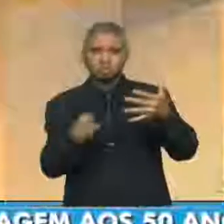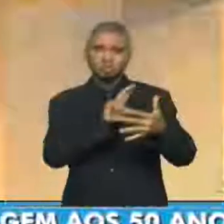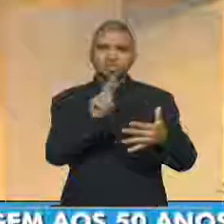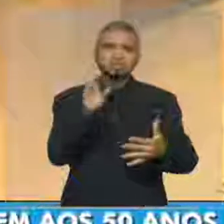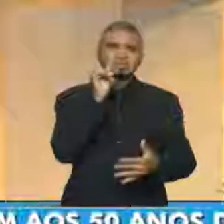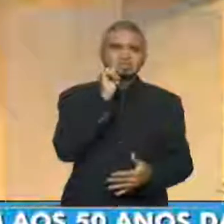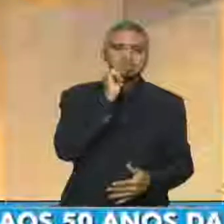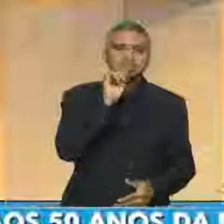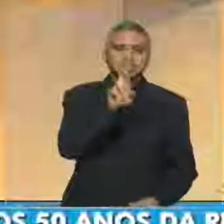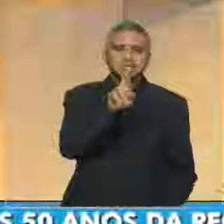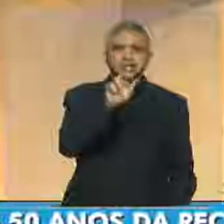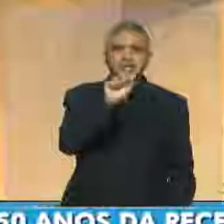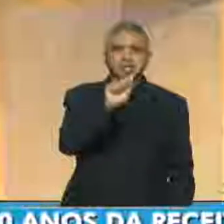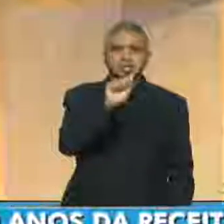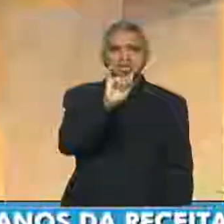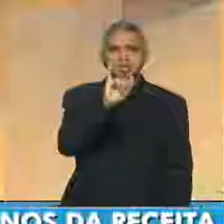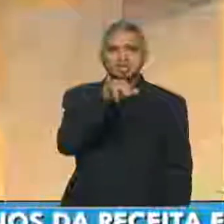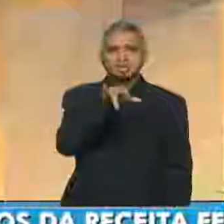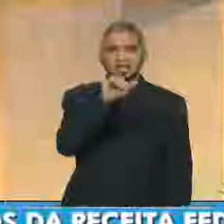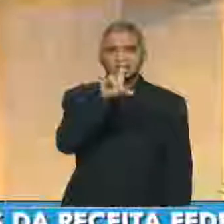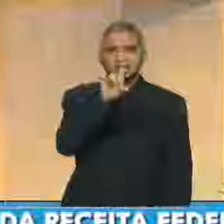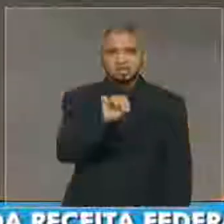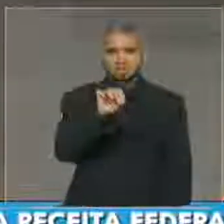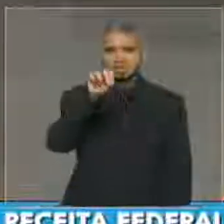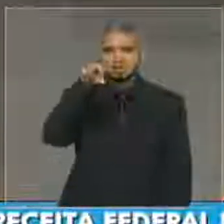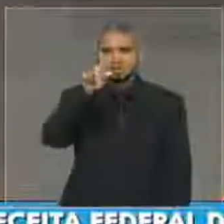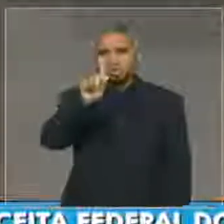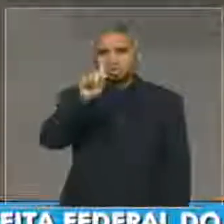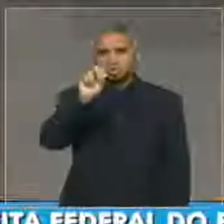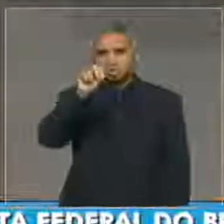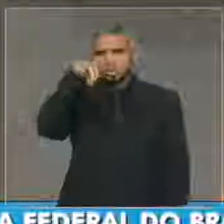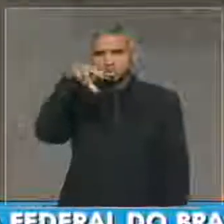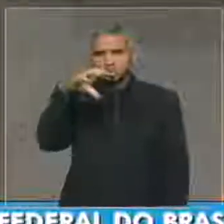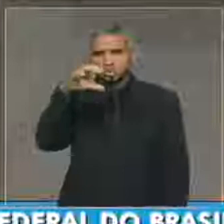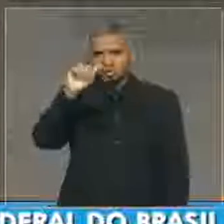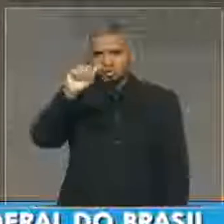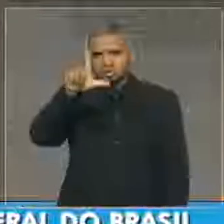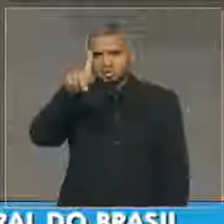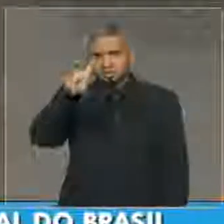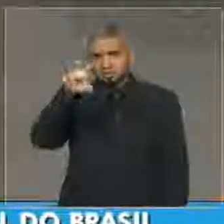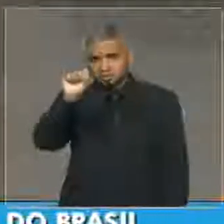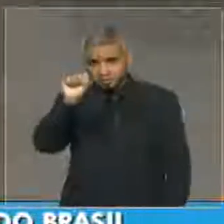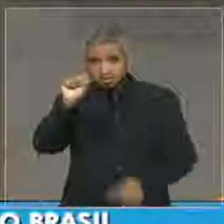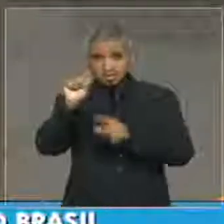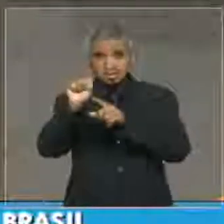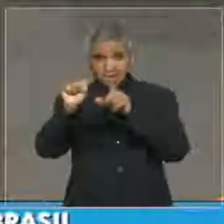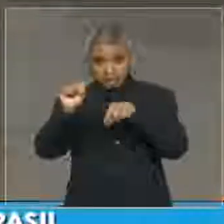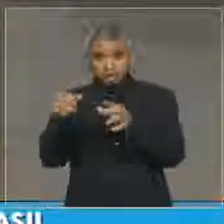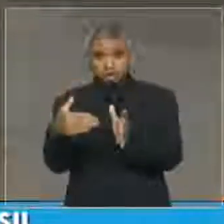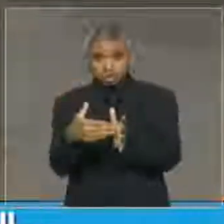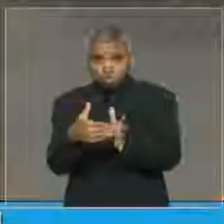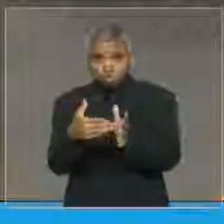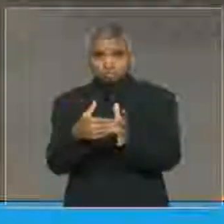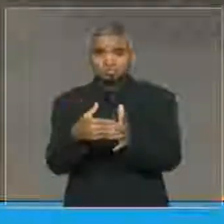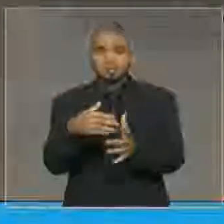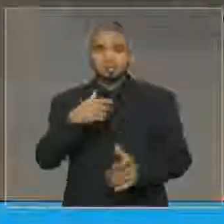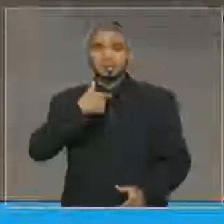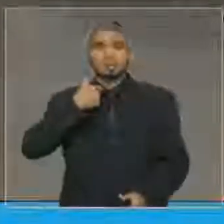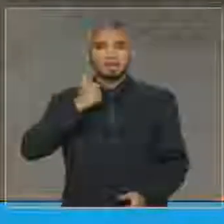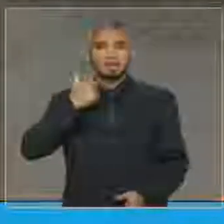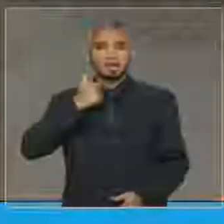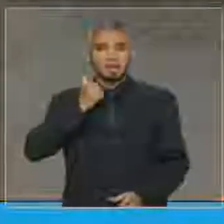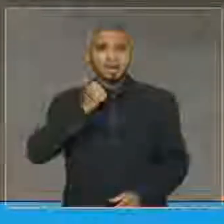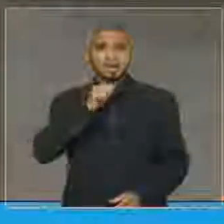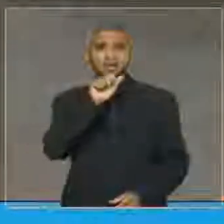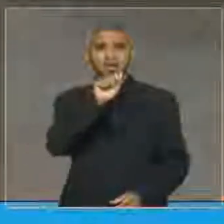Gonçalves, citado há pouco, que foi o último delegado da alfândega, na antiga estrutura, galgou, inclusive, o